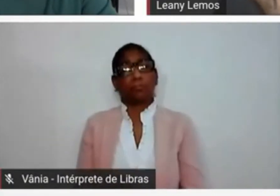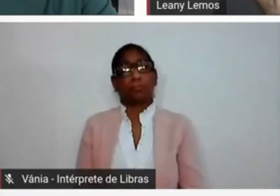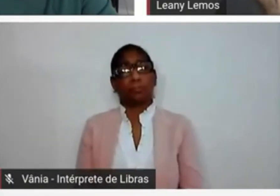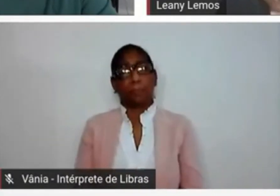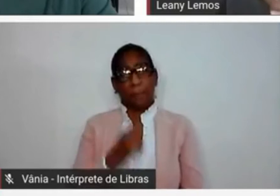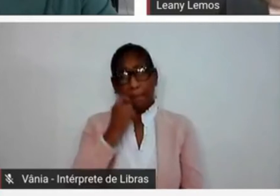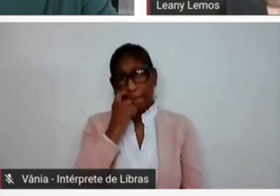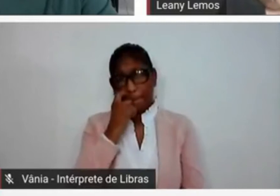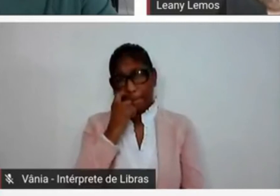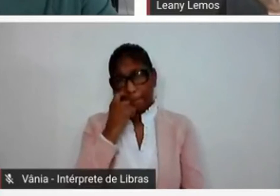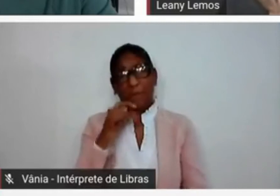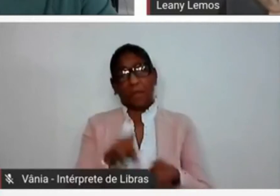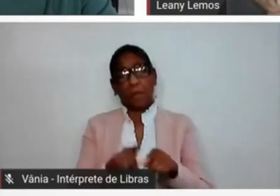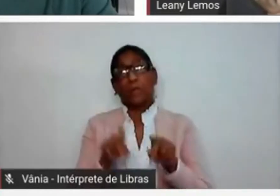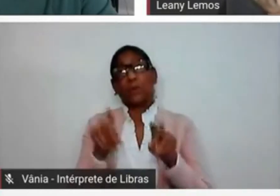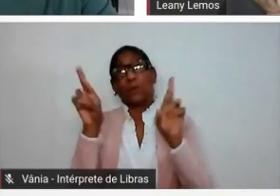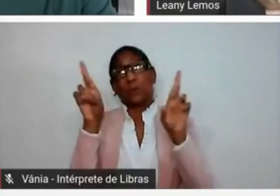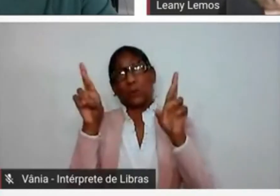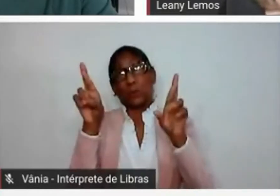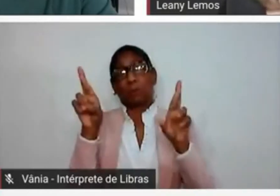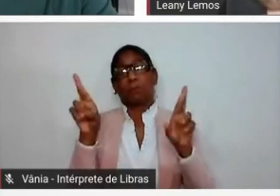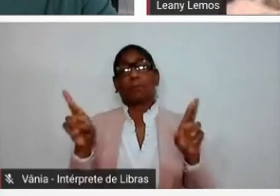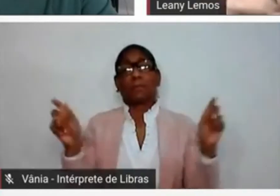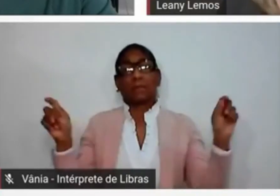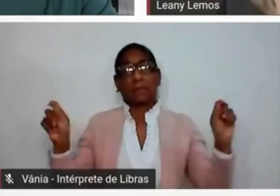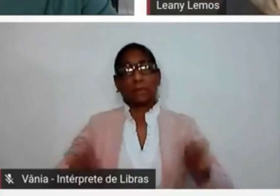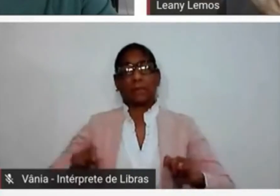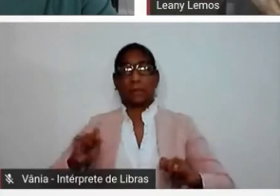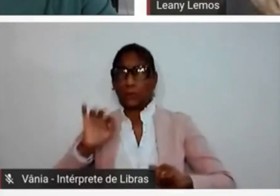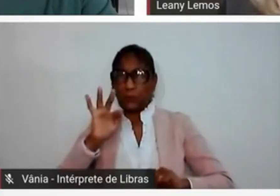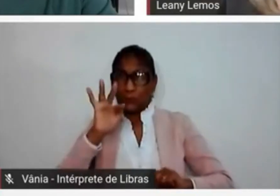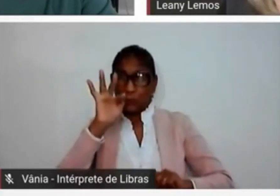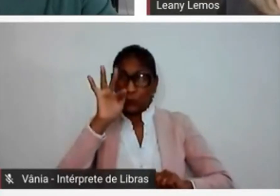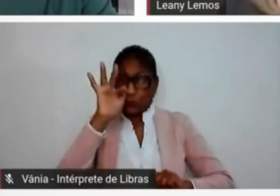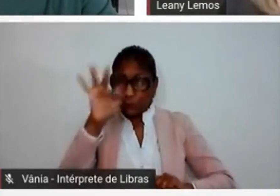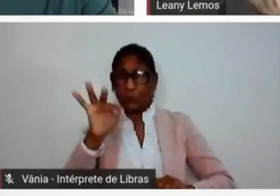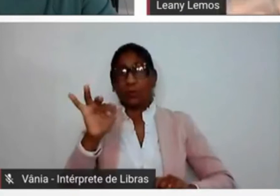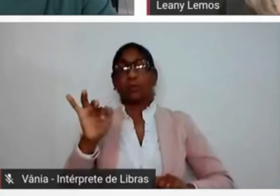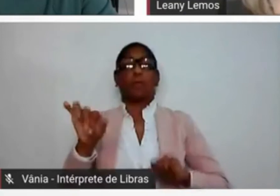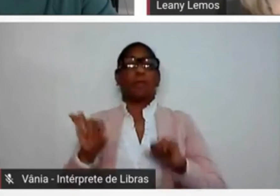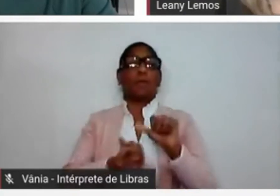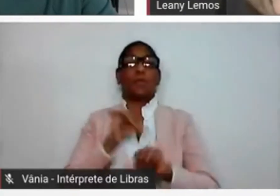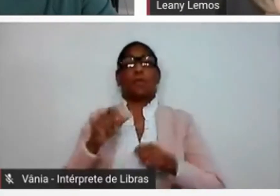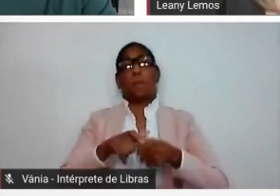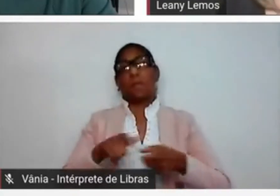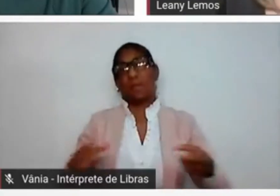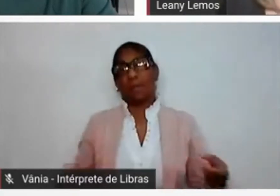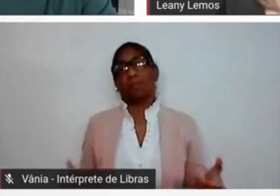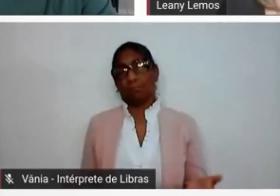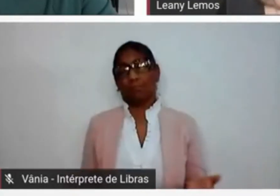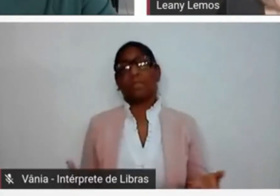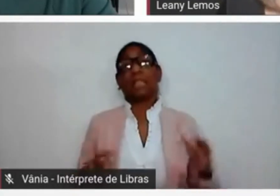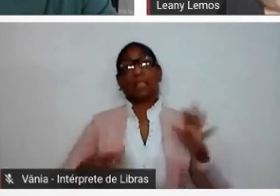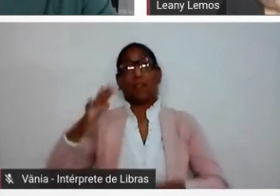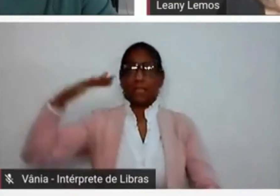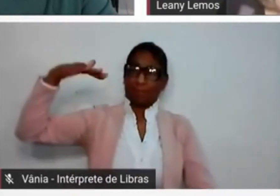tentando ser otimistas, né, de que de fato a gente vai enxergar uma uma estabilização e uma eventual queda um pouco